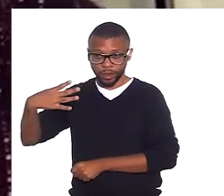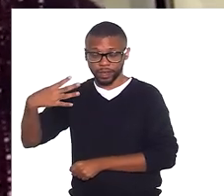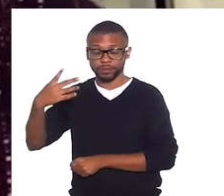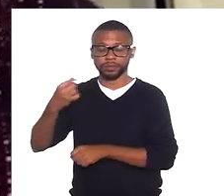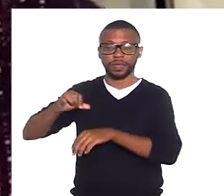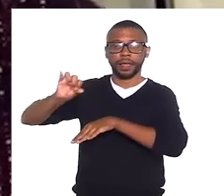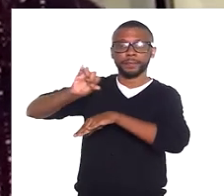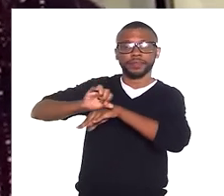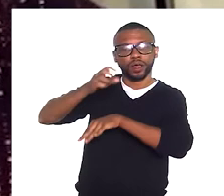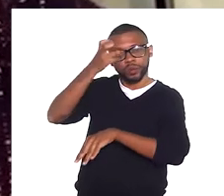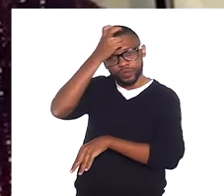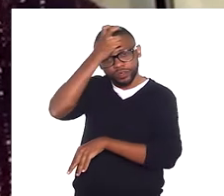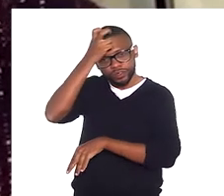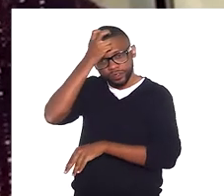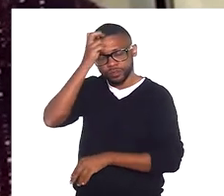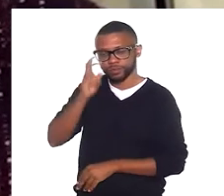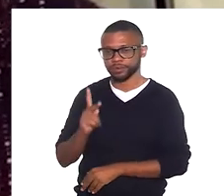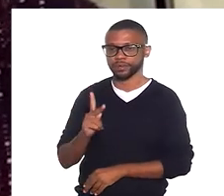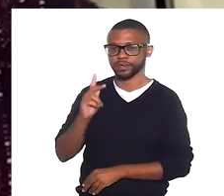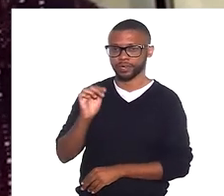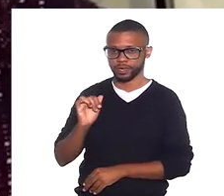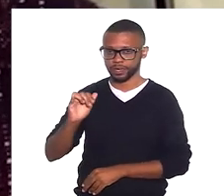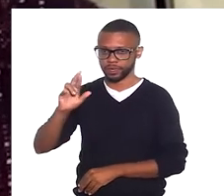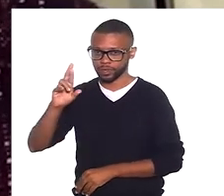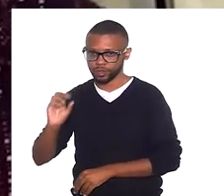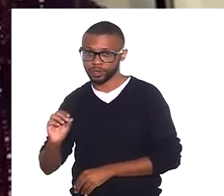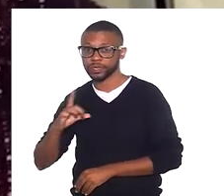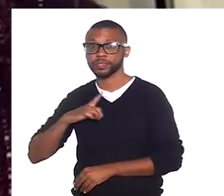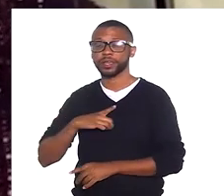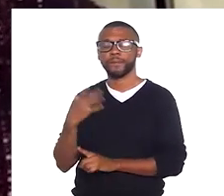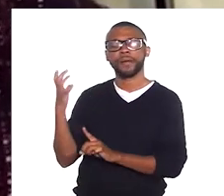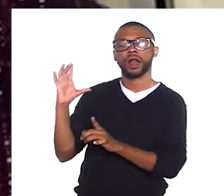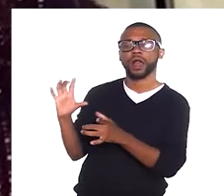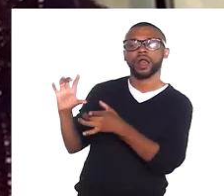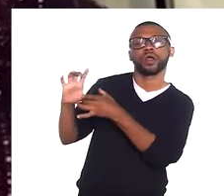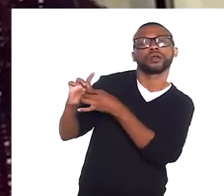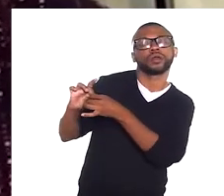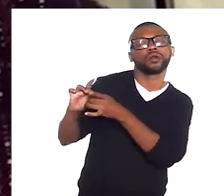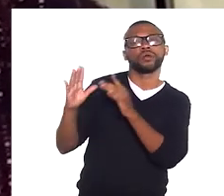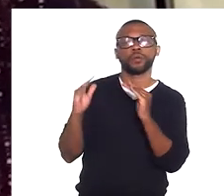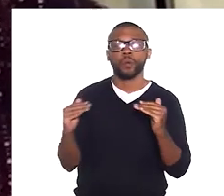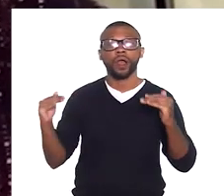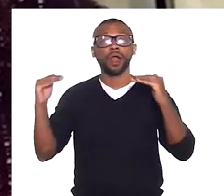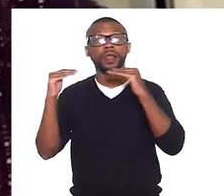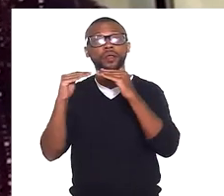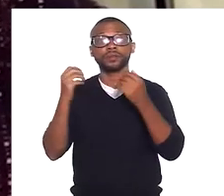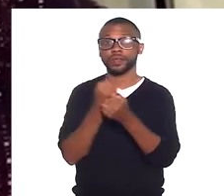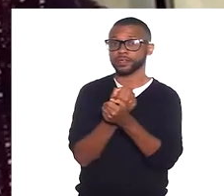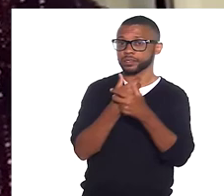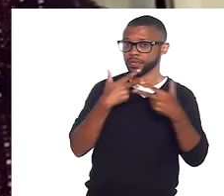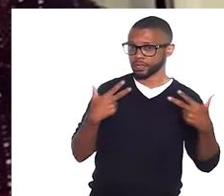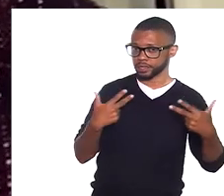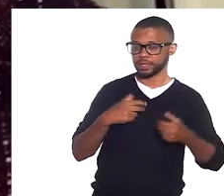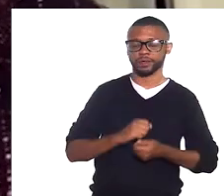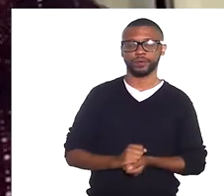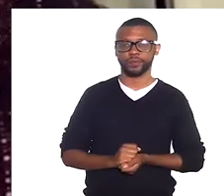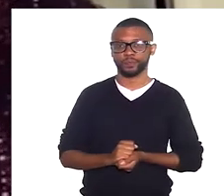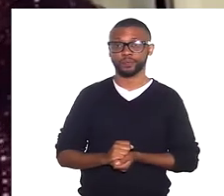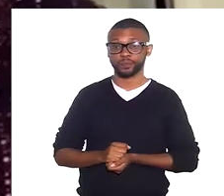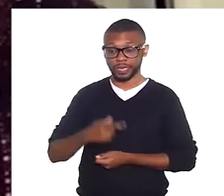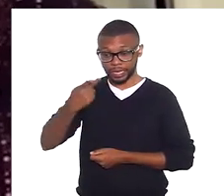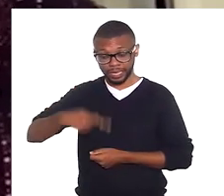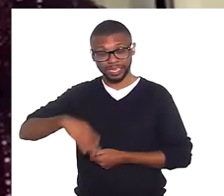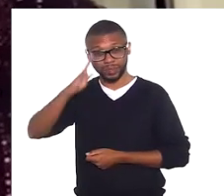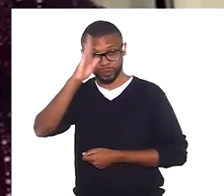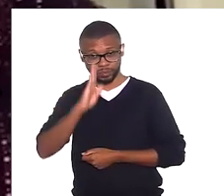Cairo, e que tem uma forte conexão com promoção da equidade racial. E